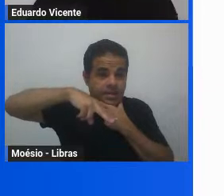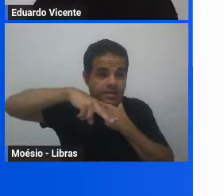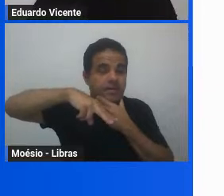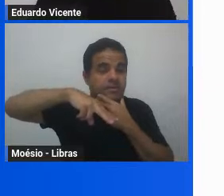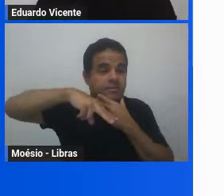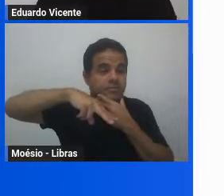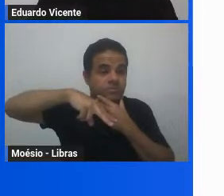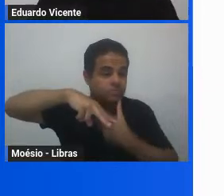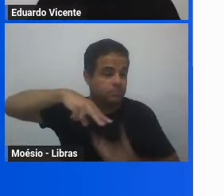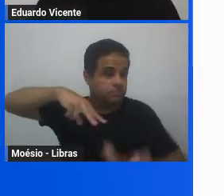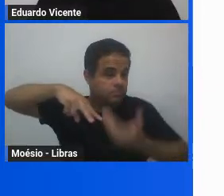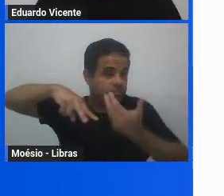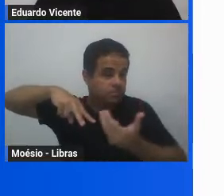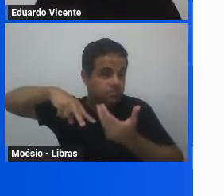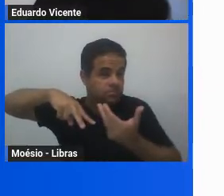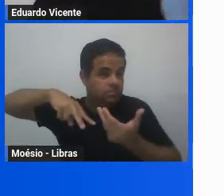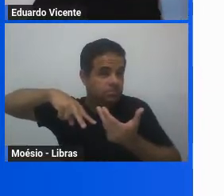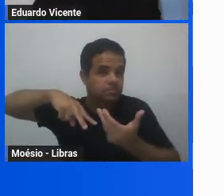meus braços.